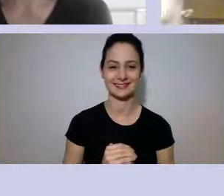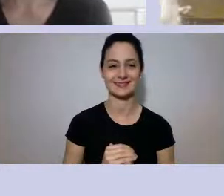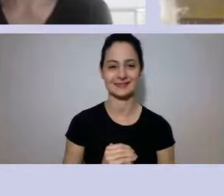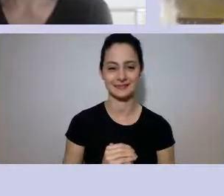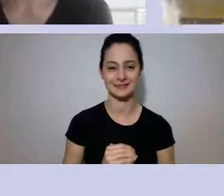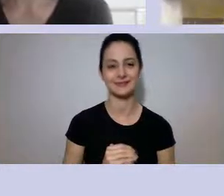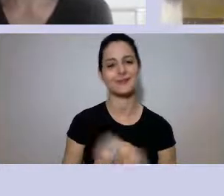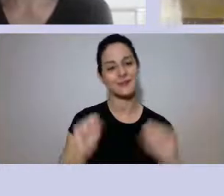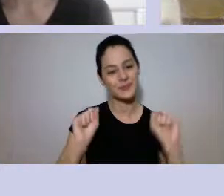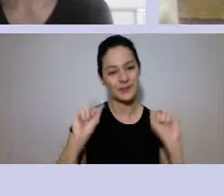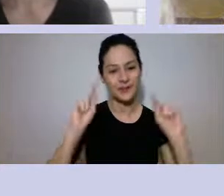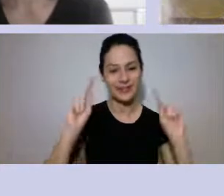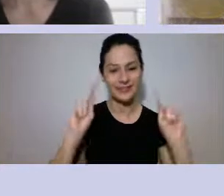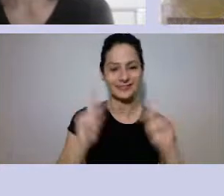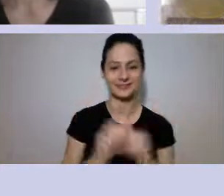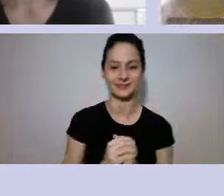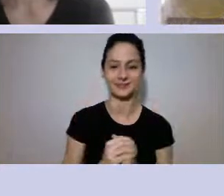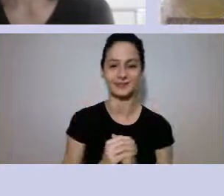Ok.